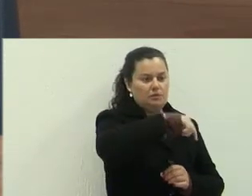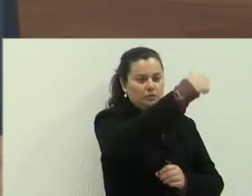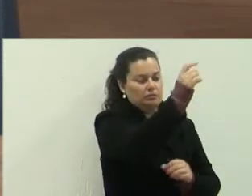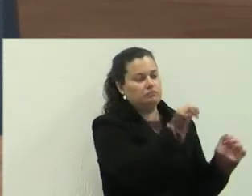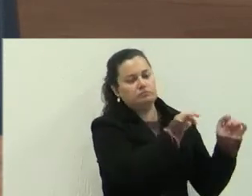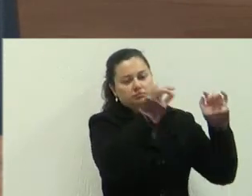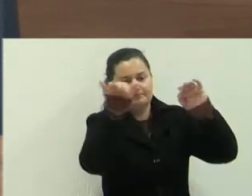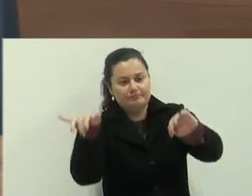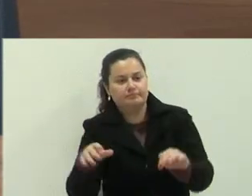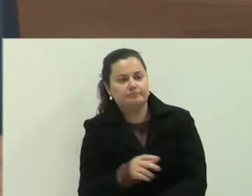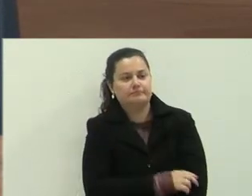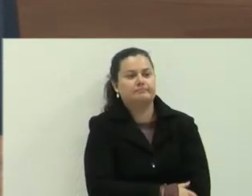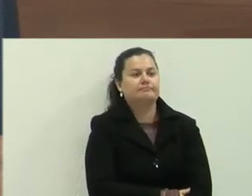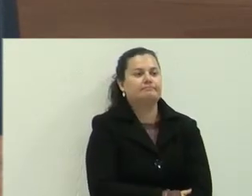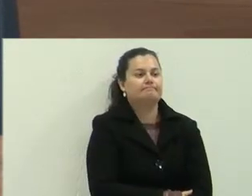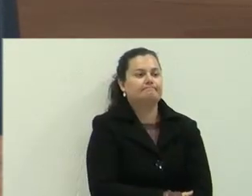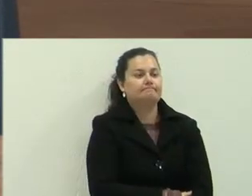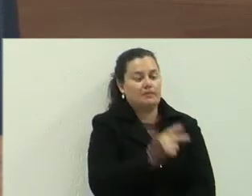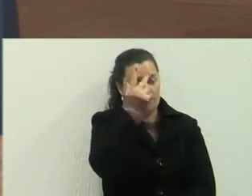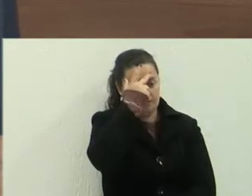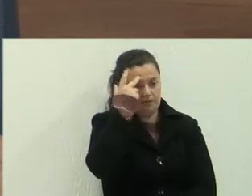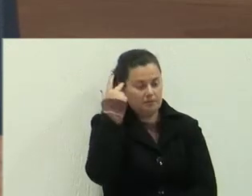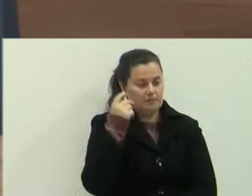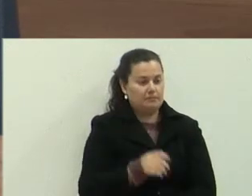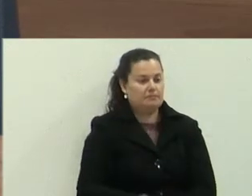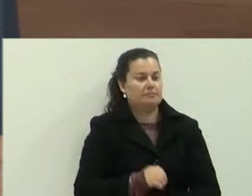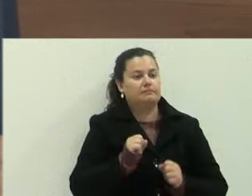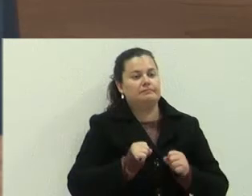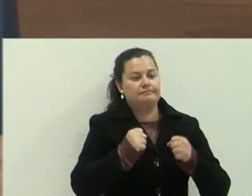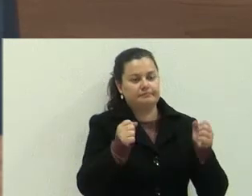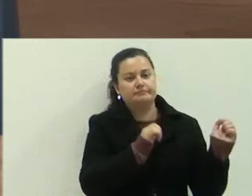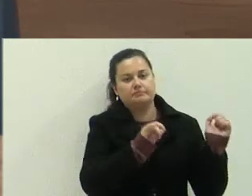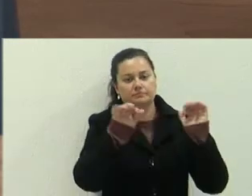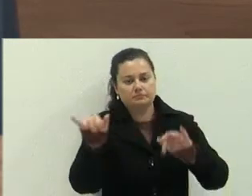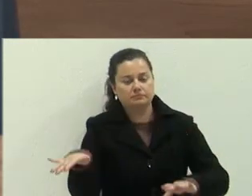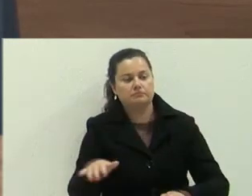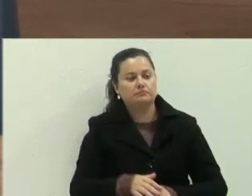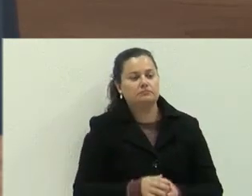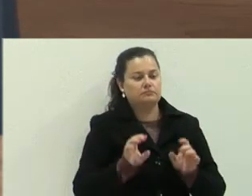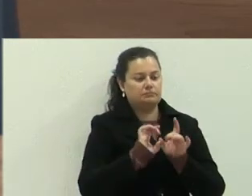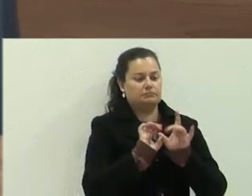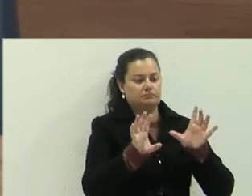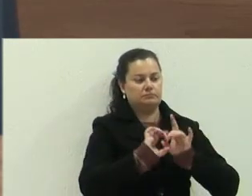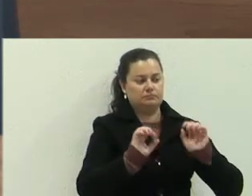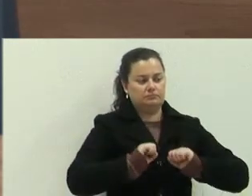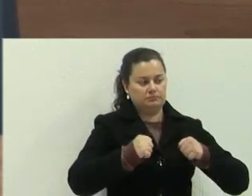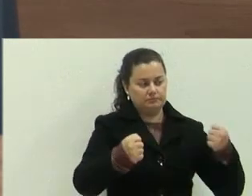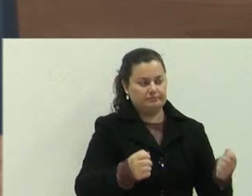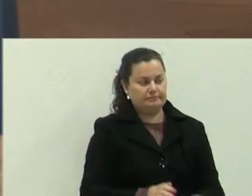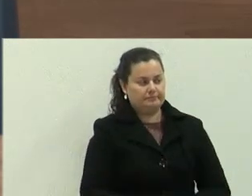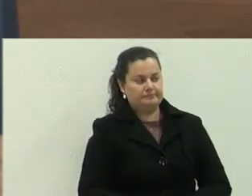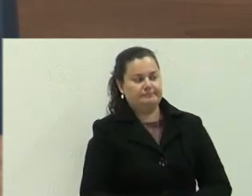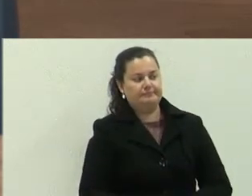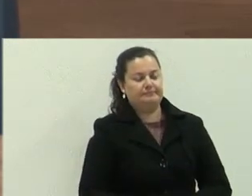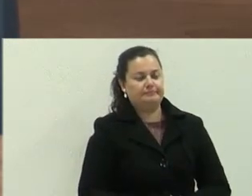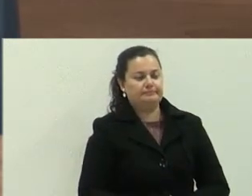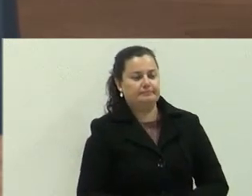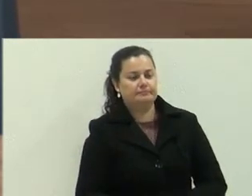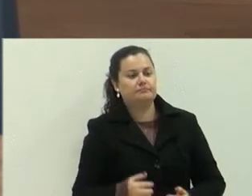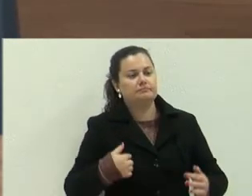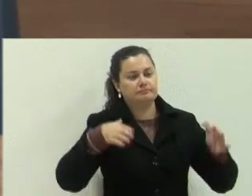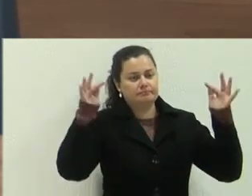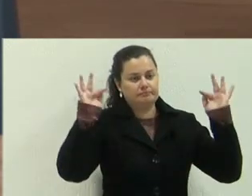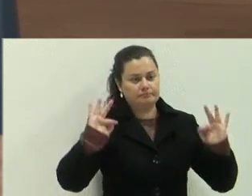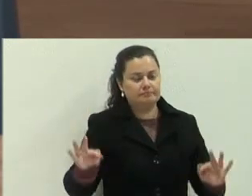esse respeito, essa luta pela igualdade e pela liberdade a qual a gente luta tanto há muitos anos. Então, fiquei muito feliz de